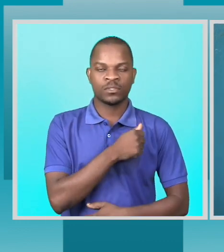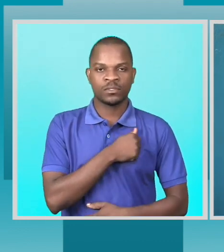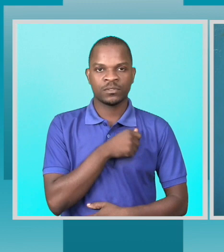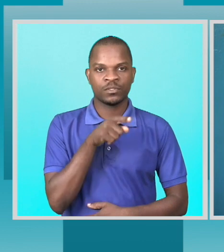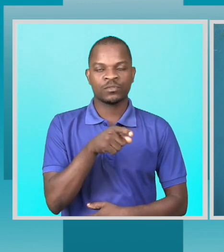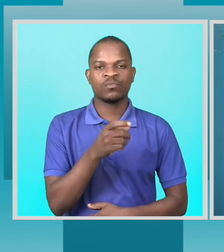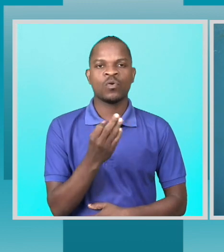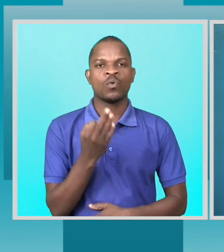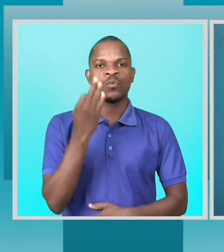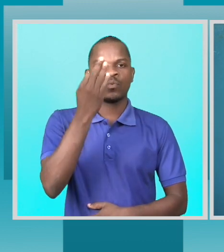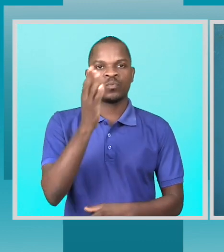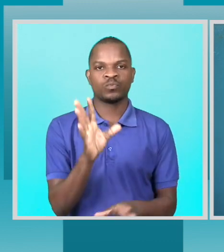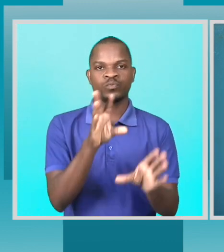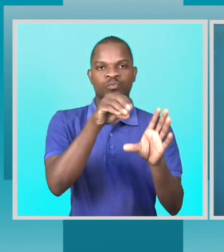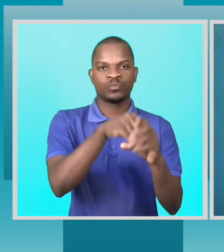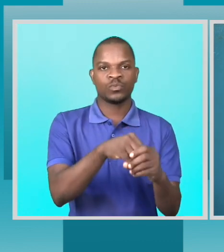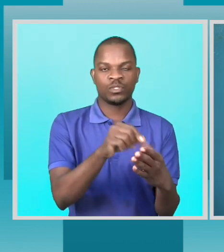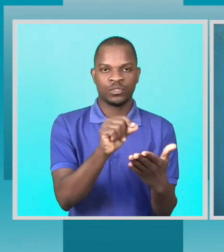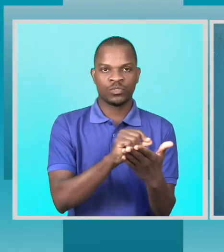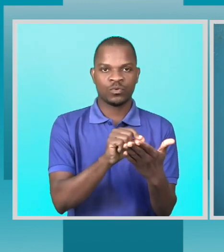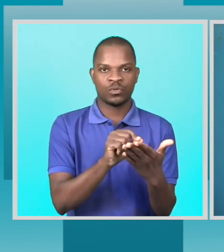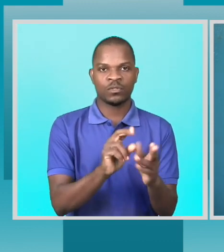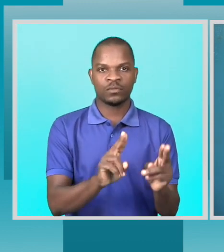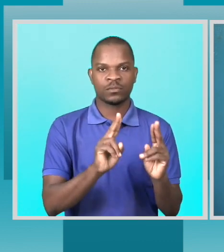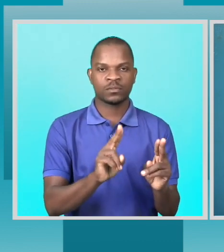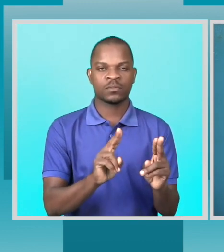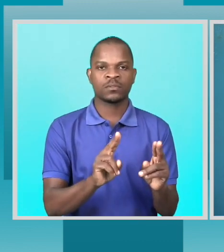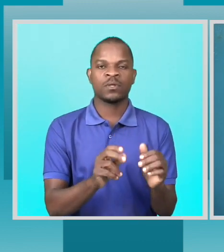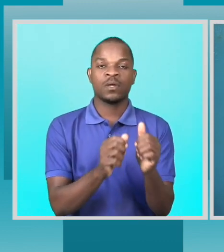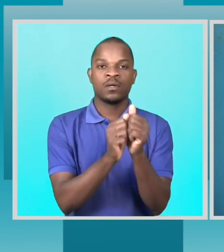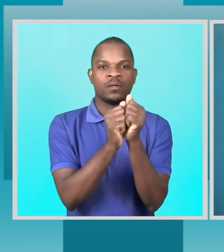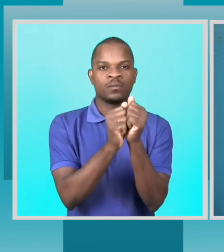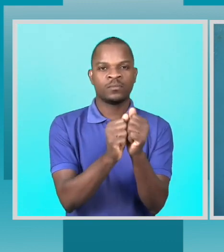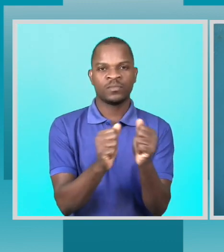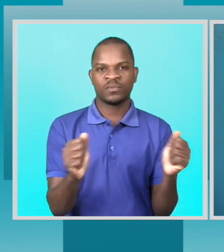gostaria que elas fossem à escola.